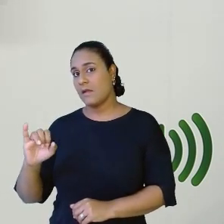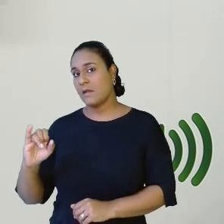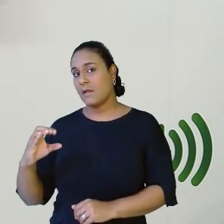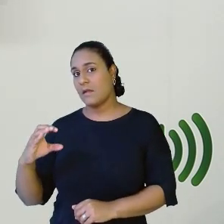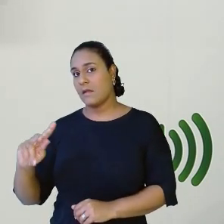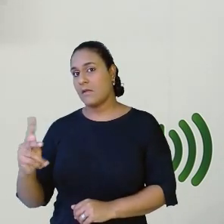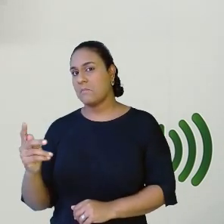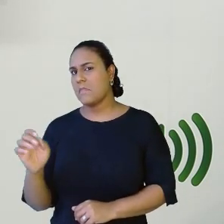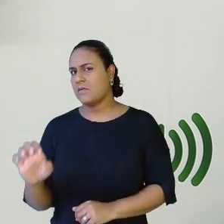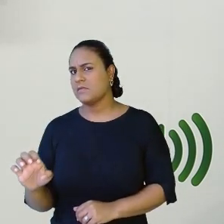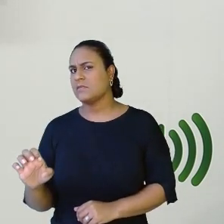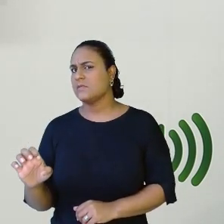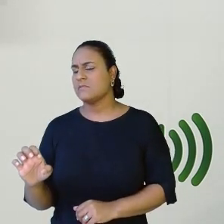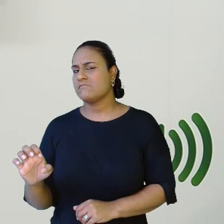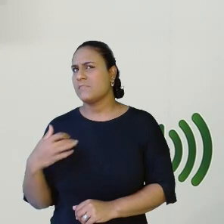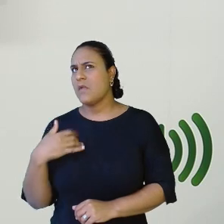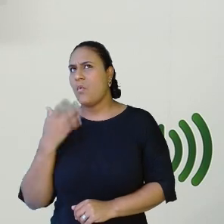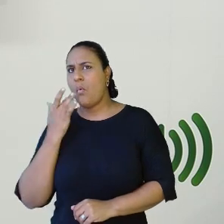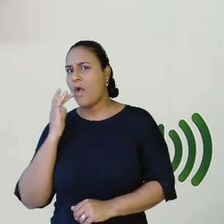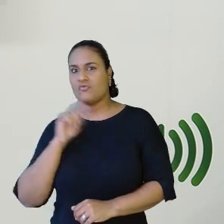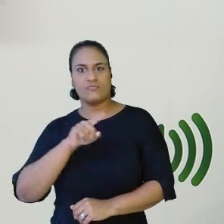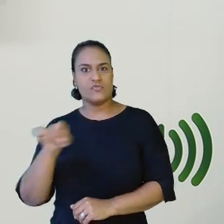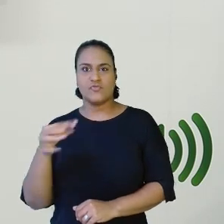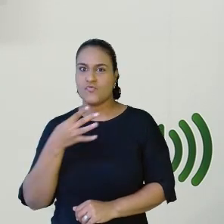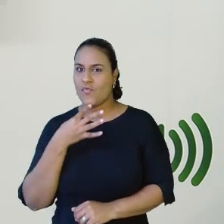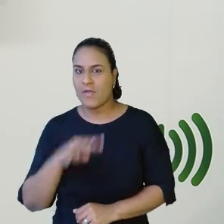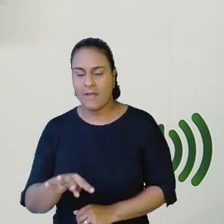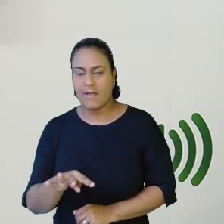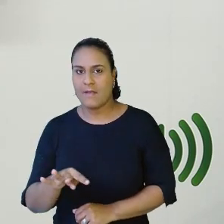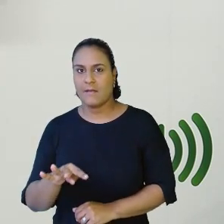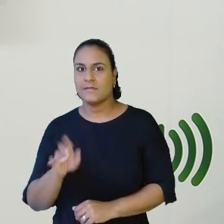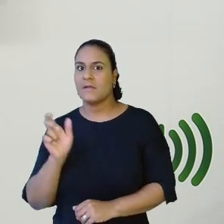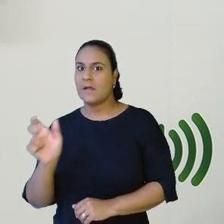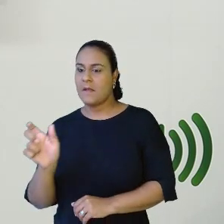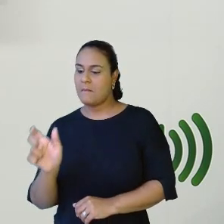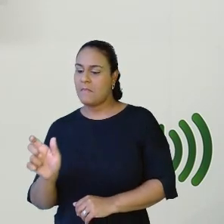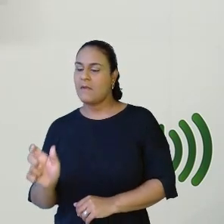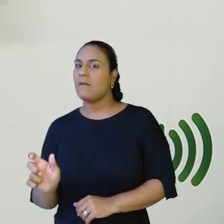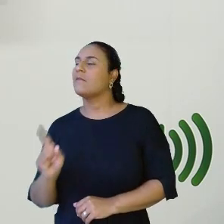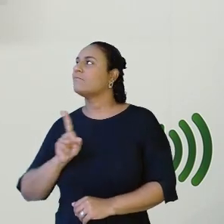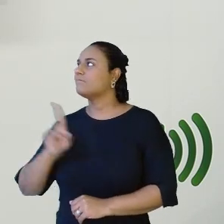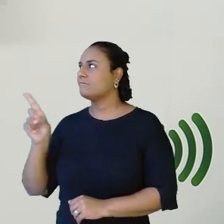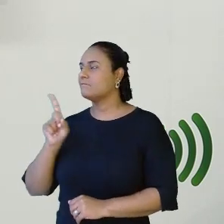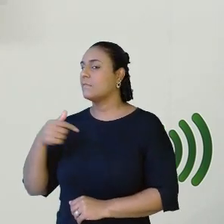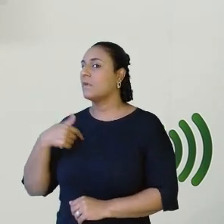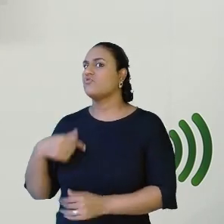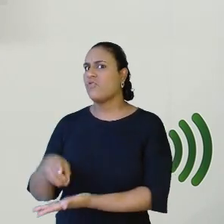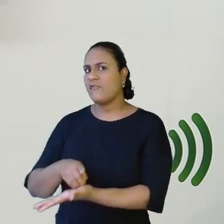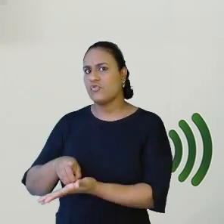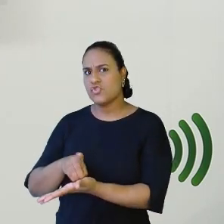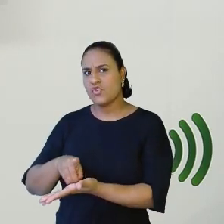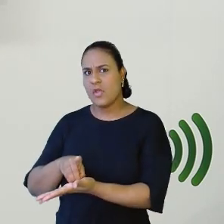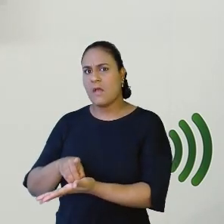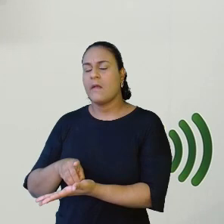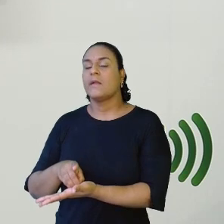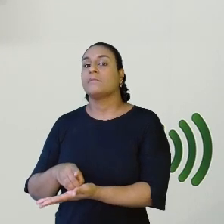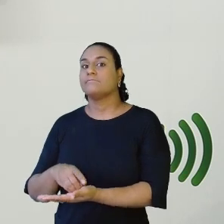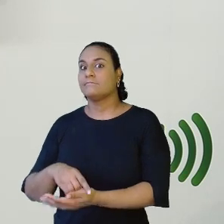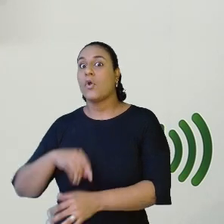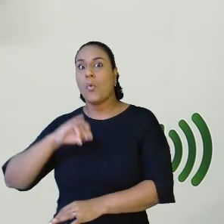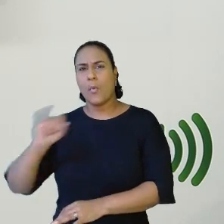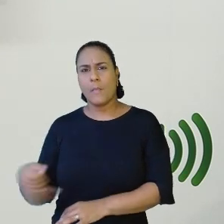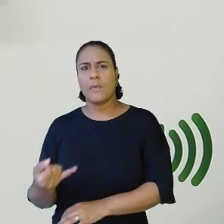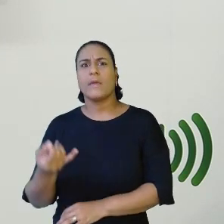do vocabulário de vocês. Mas lembra que eu também já trabalhei aqui com vocês, dicionário. Então, olha aí uma oportunidade legal de